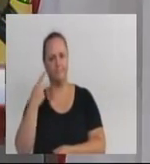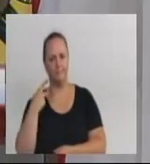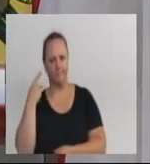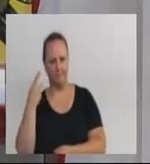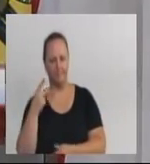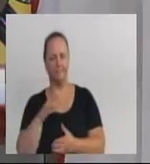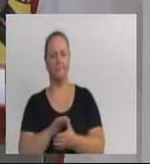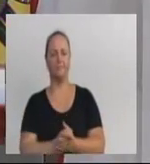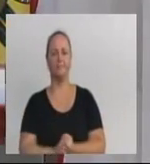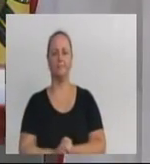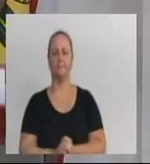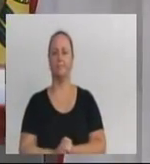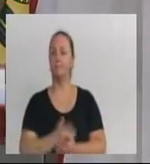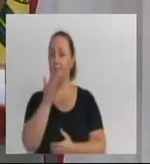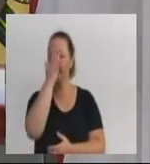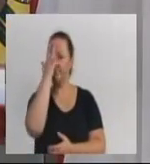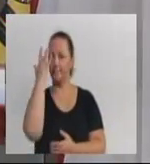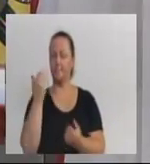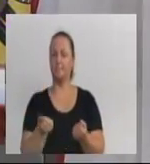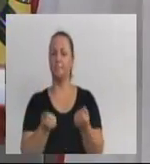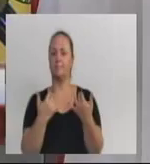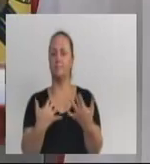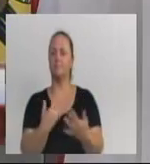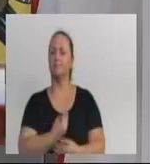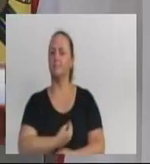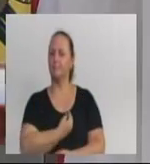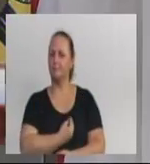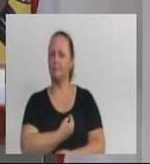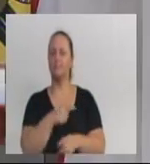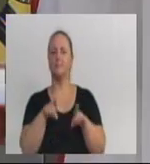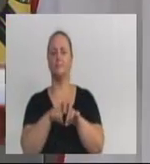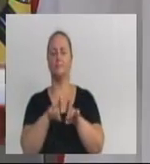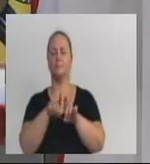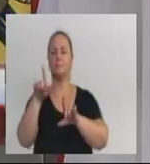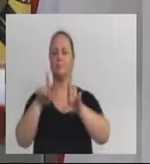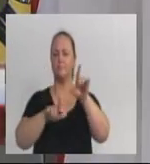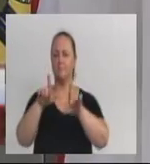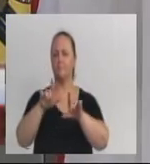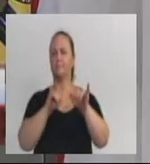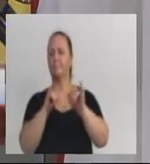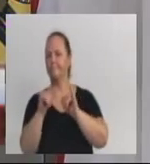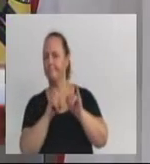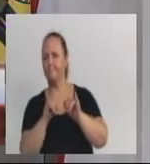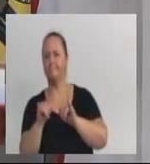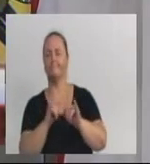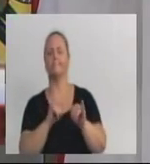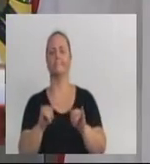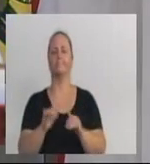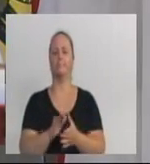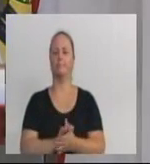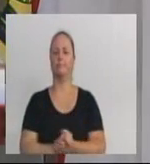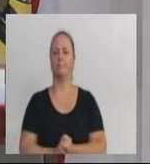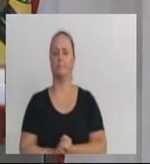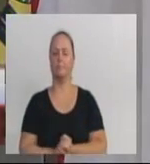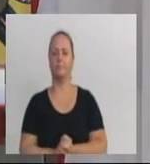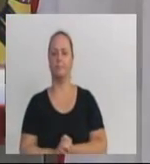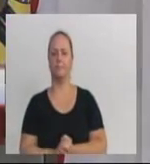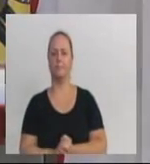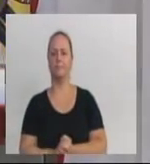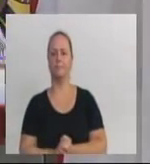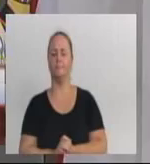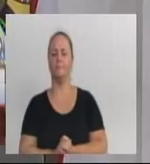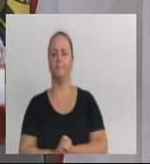quem nos acompanha aqui no plenário e também pelos veículos de comunicação do nosso Parlamento